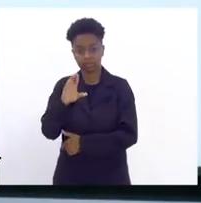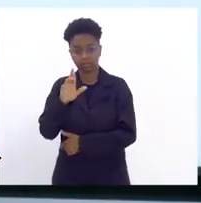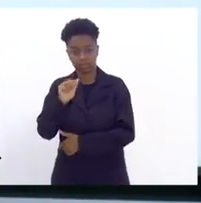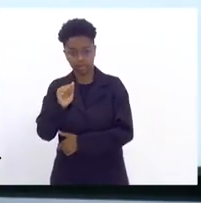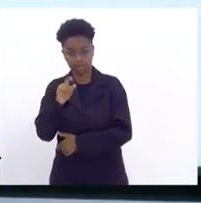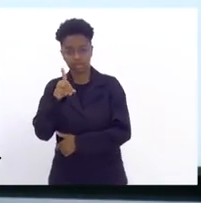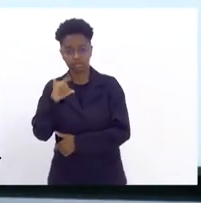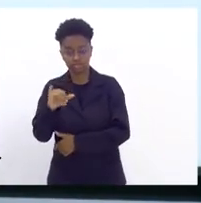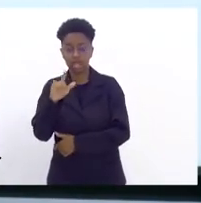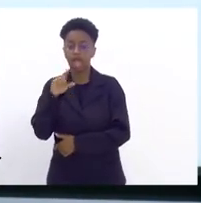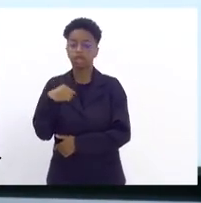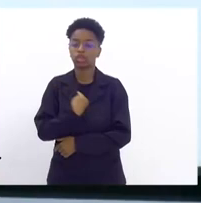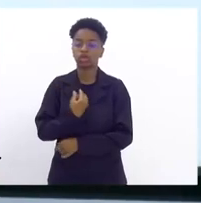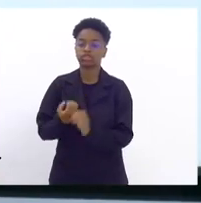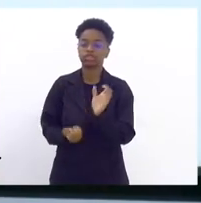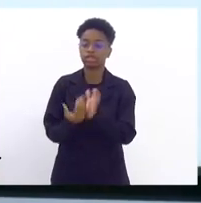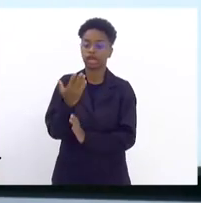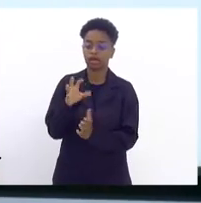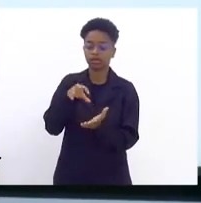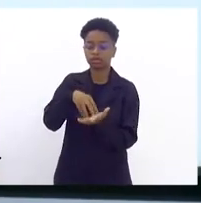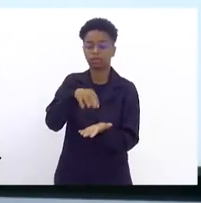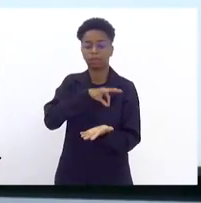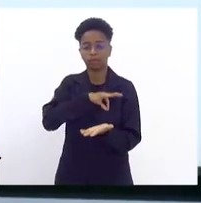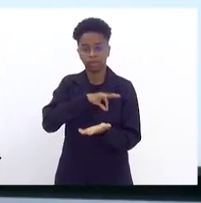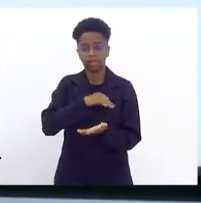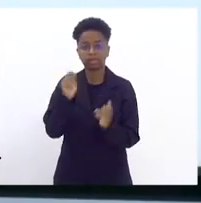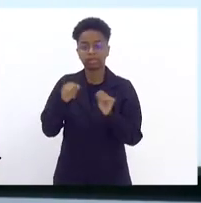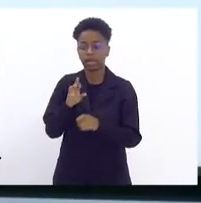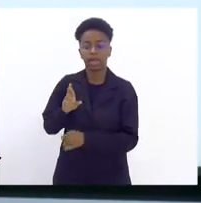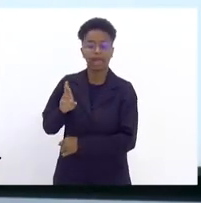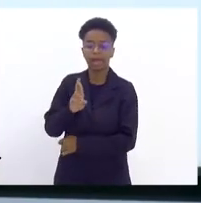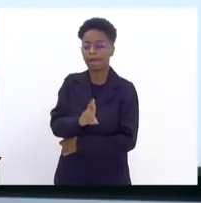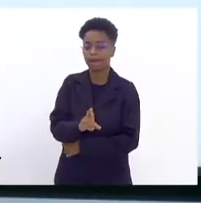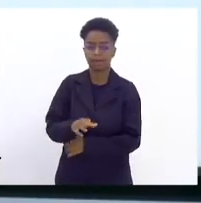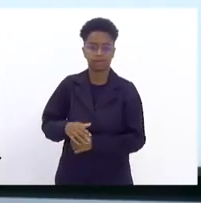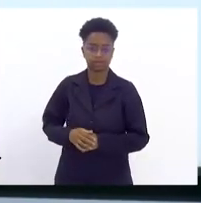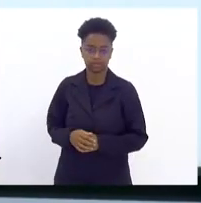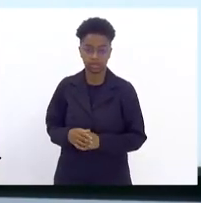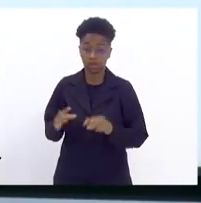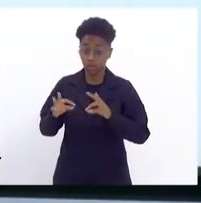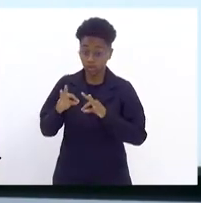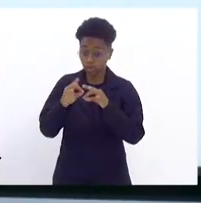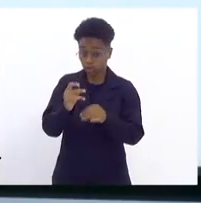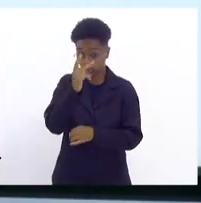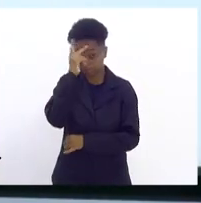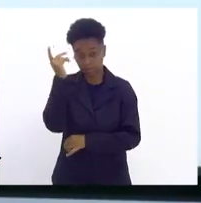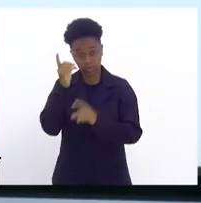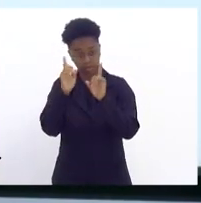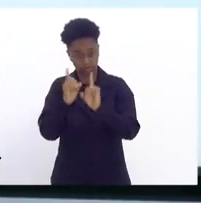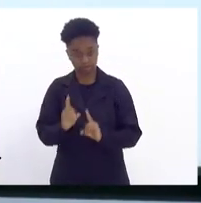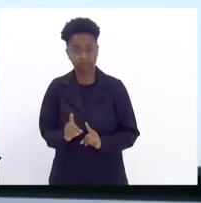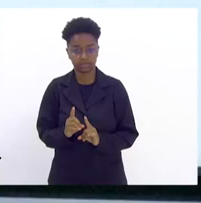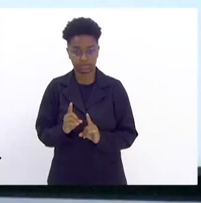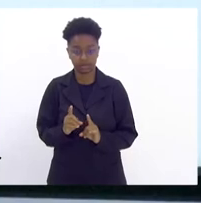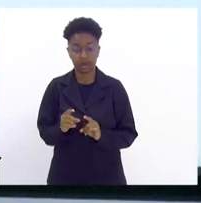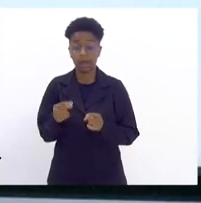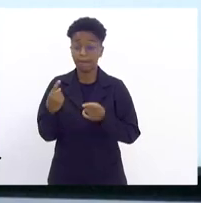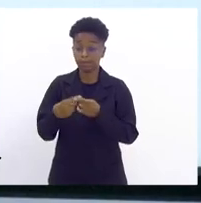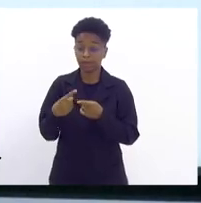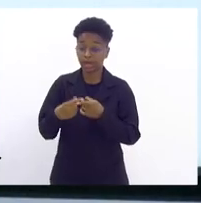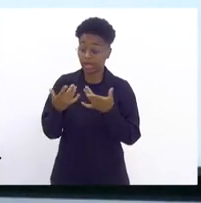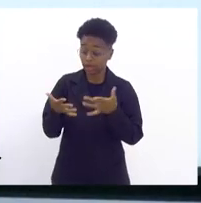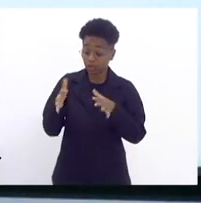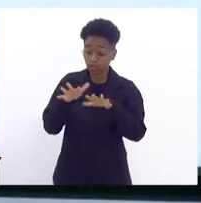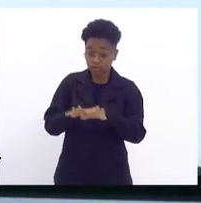delegacia né que possa representar né a todas as pessoas com deficiência porque a inclusão